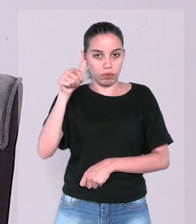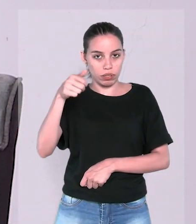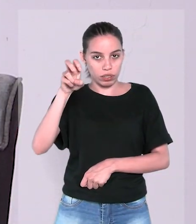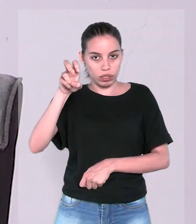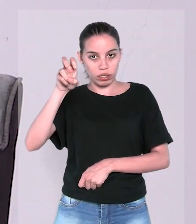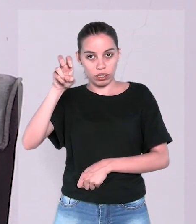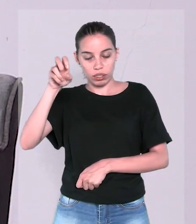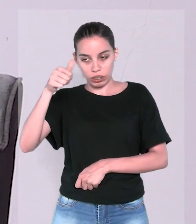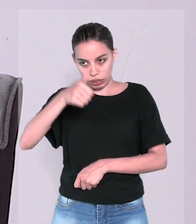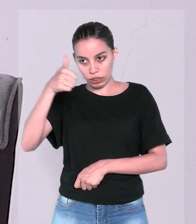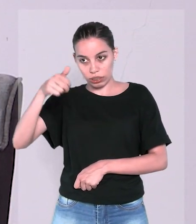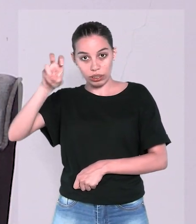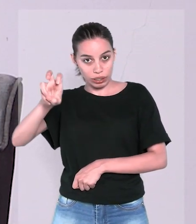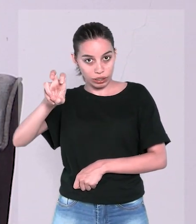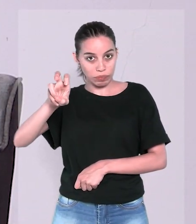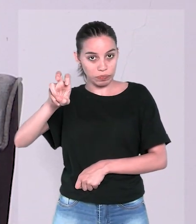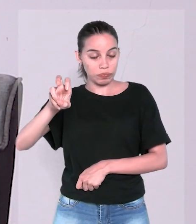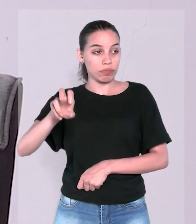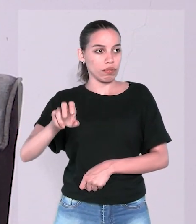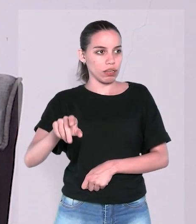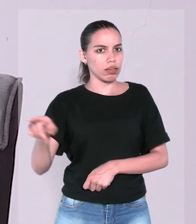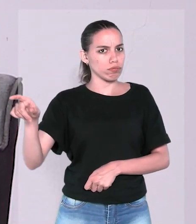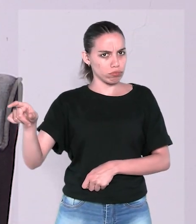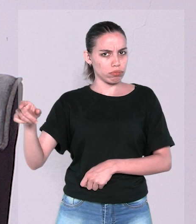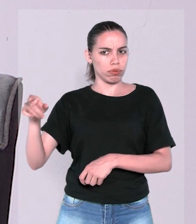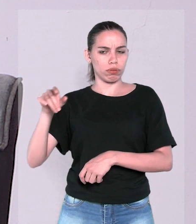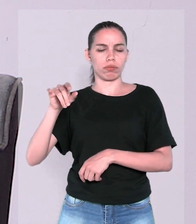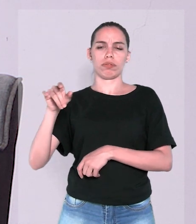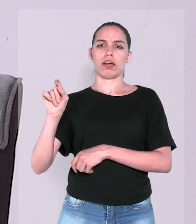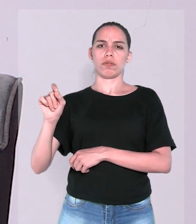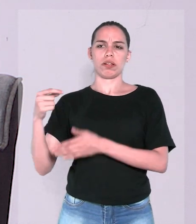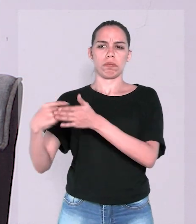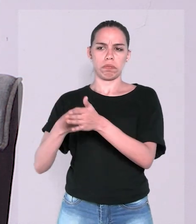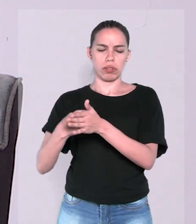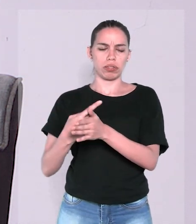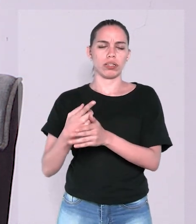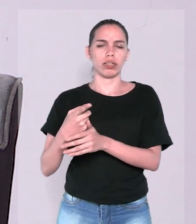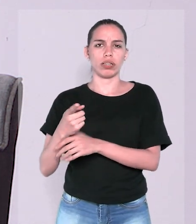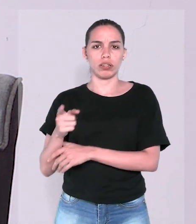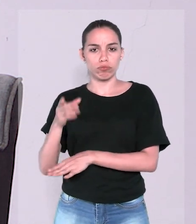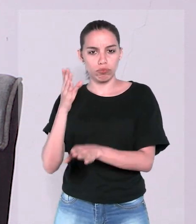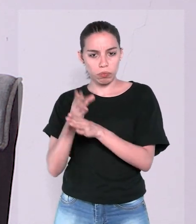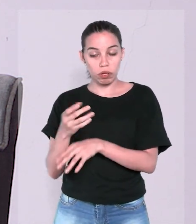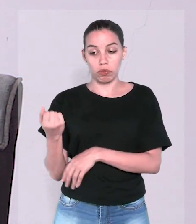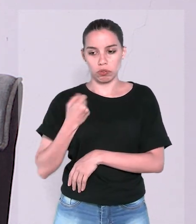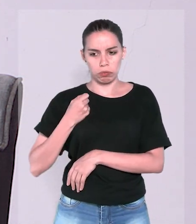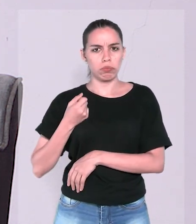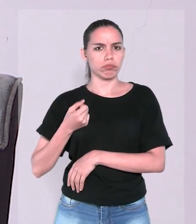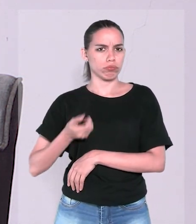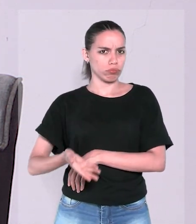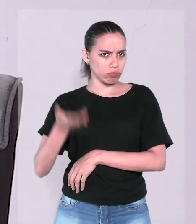alto, e eu recortei pessoas de 11 a 18 anos, porque era exatamente o público com o